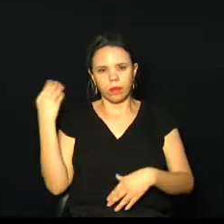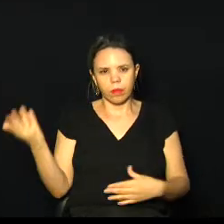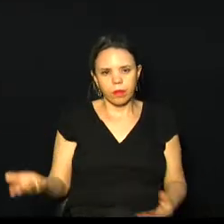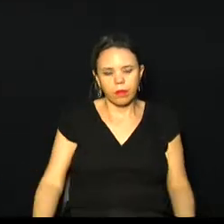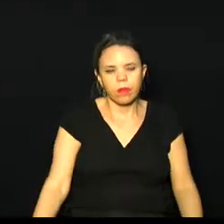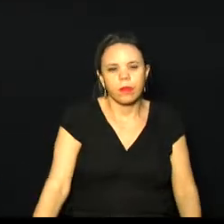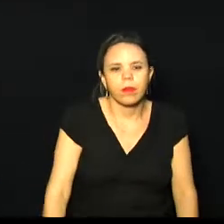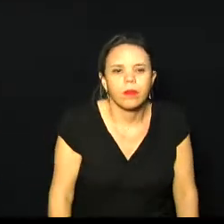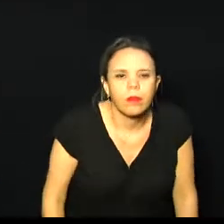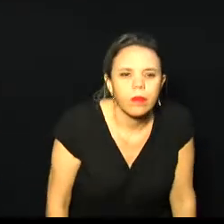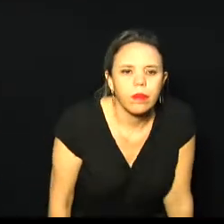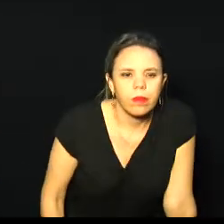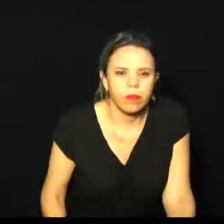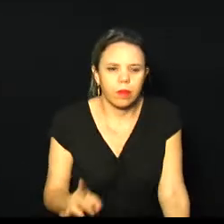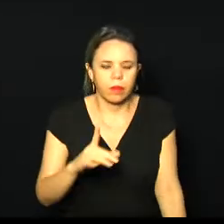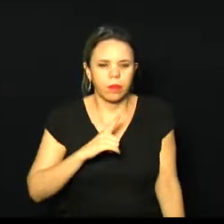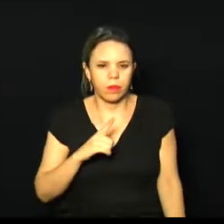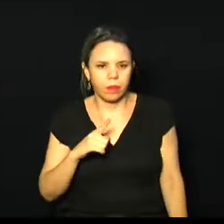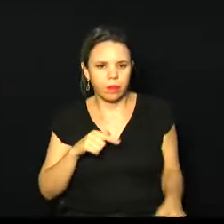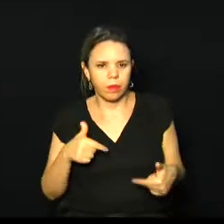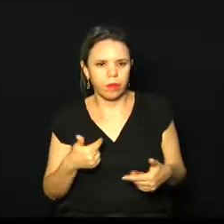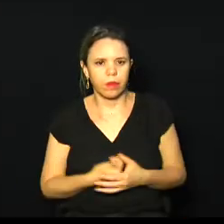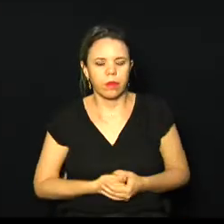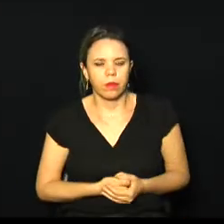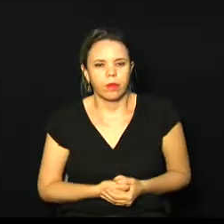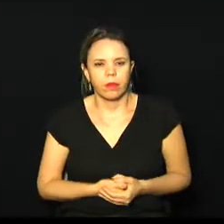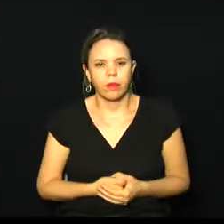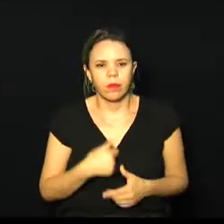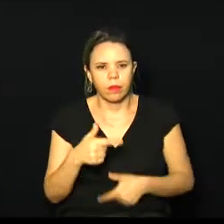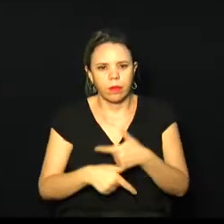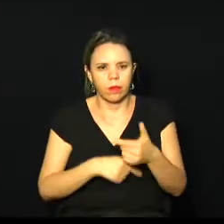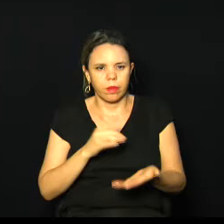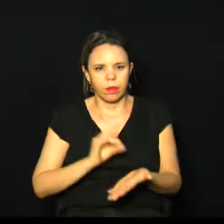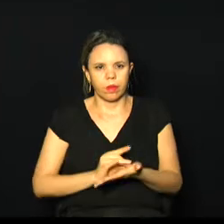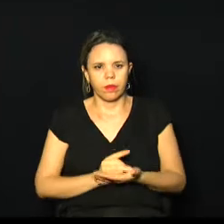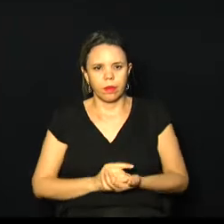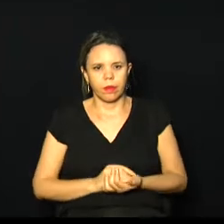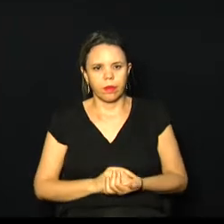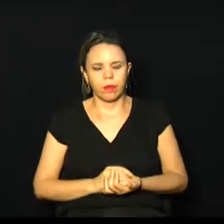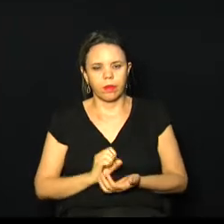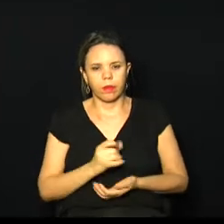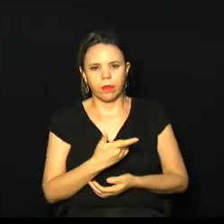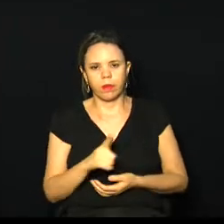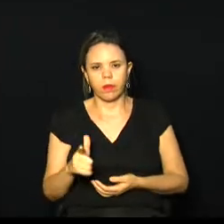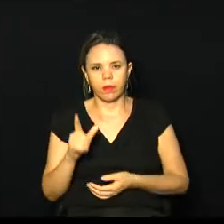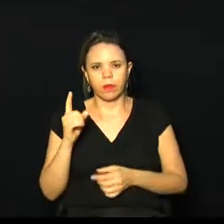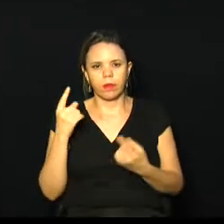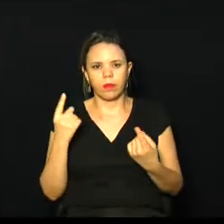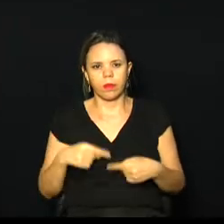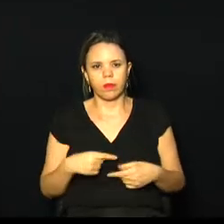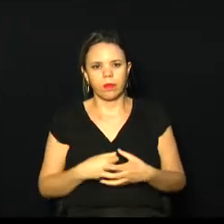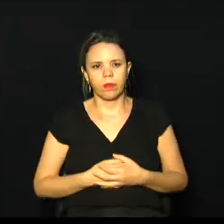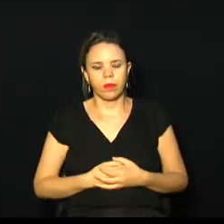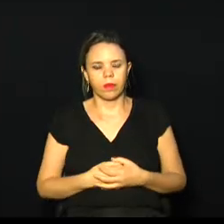e só haverá quebra destes atos com um trabalho efetivo, mas sem imposição.